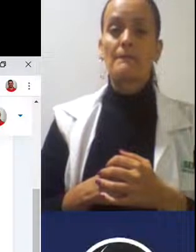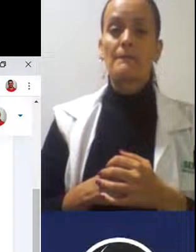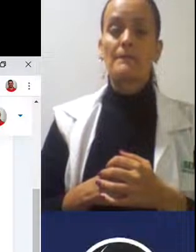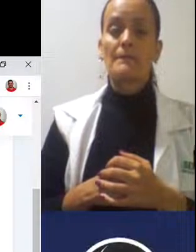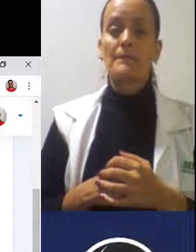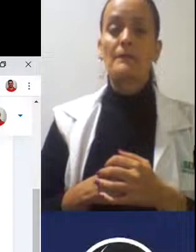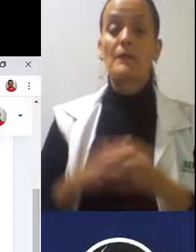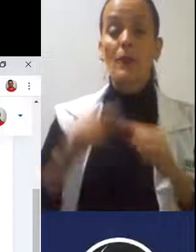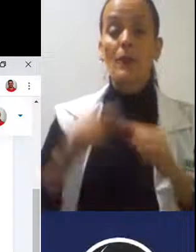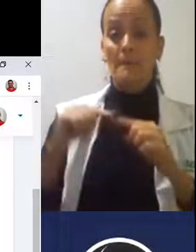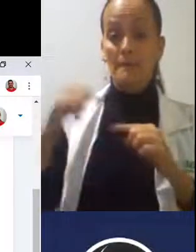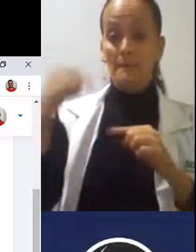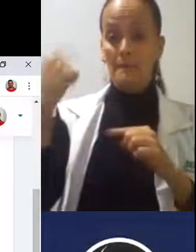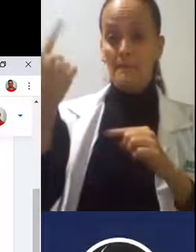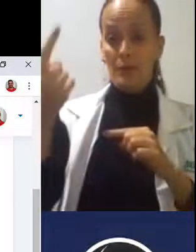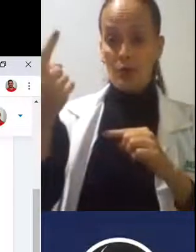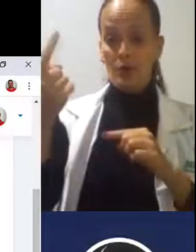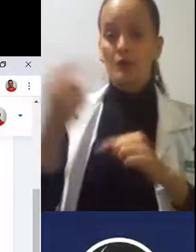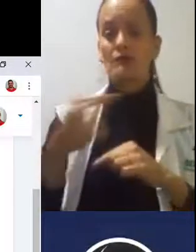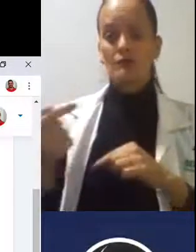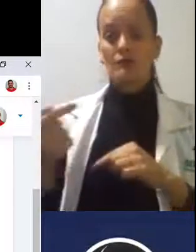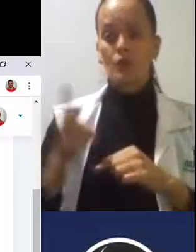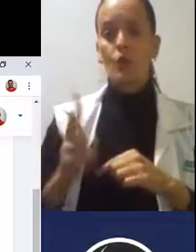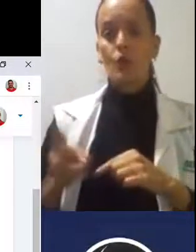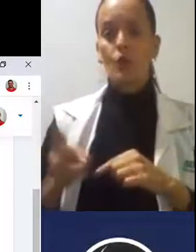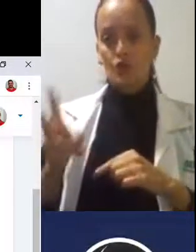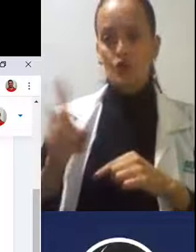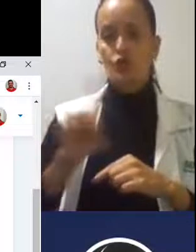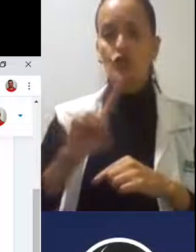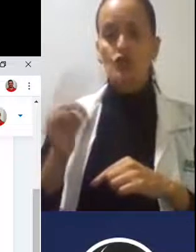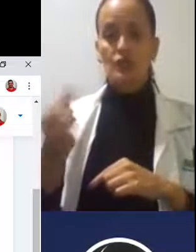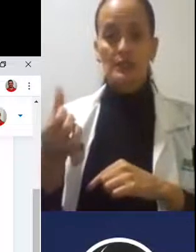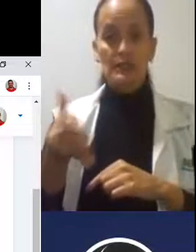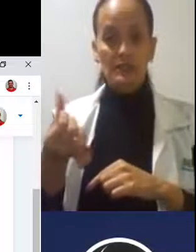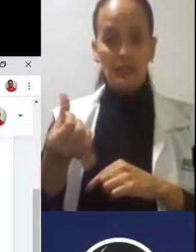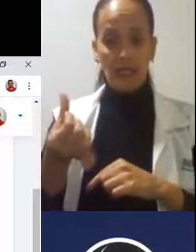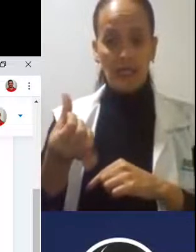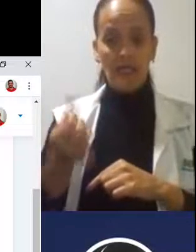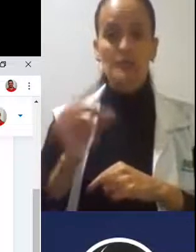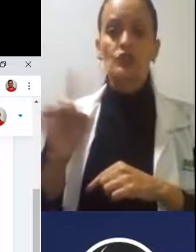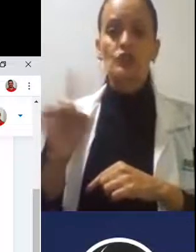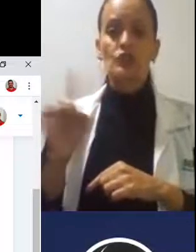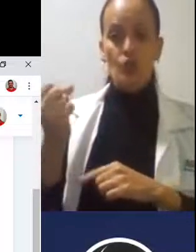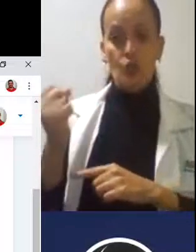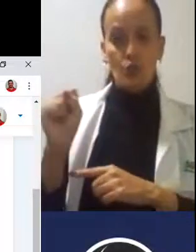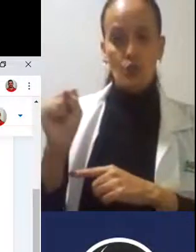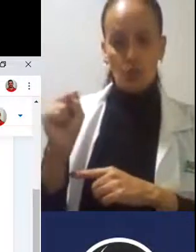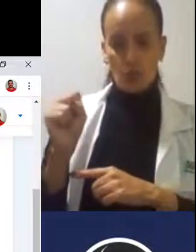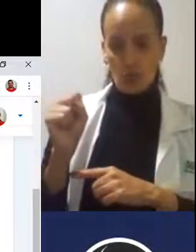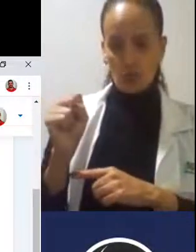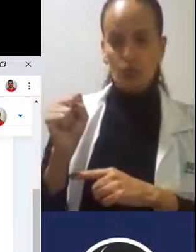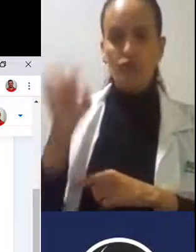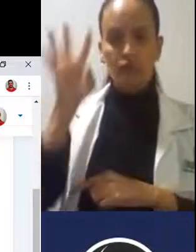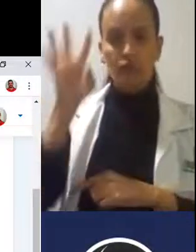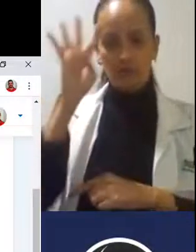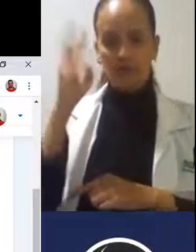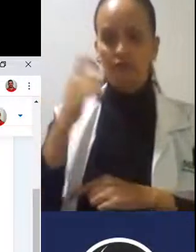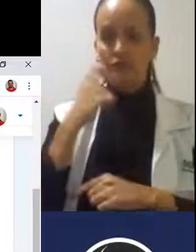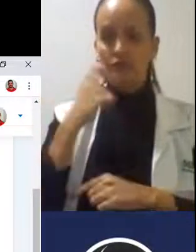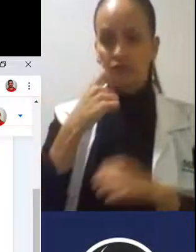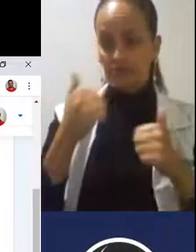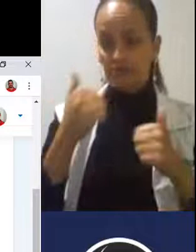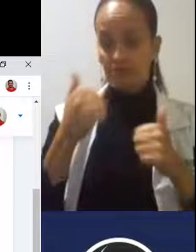na próxima semana nós continuaremos, né, no dia 6 e dia 8 teremos aula normalmente também. Então, o cronograma vai mudar só daqui para